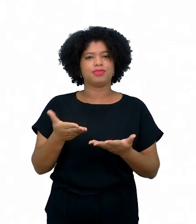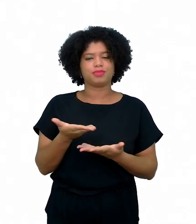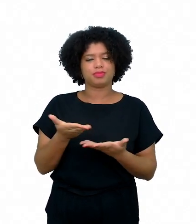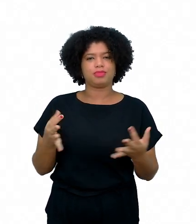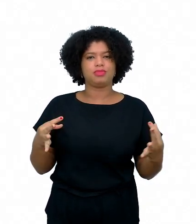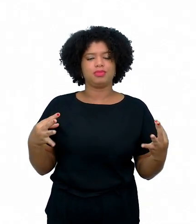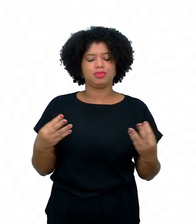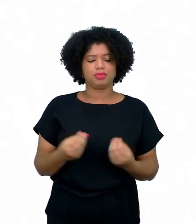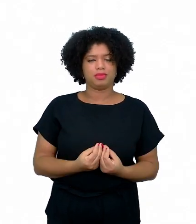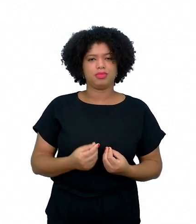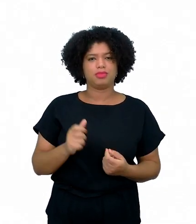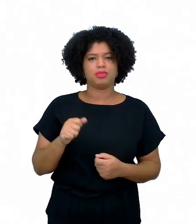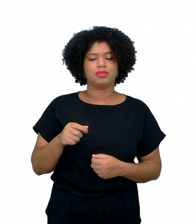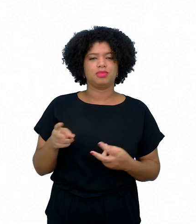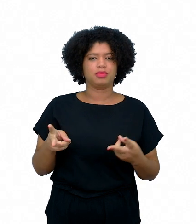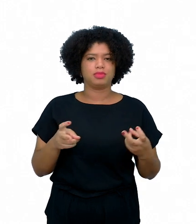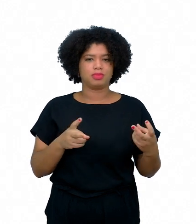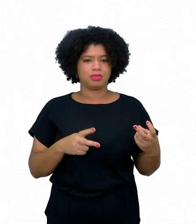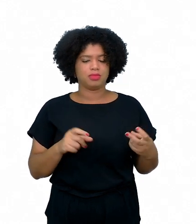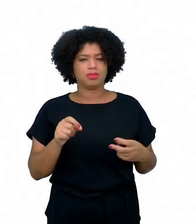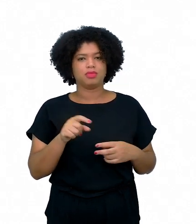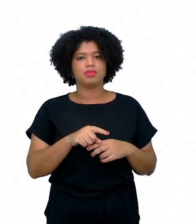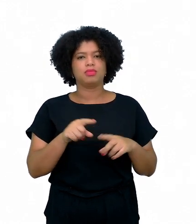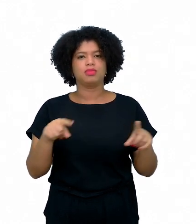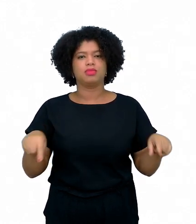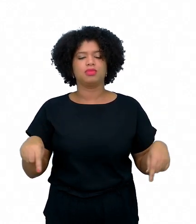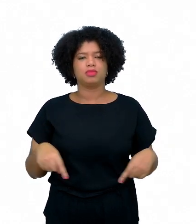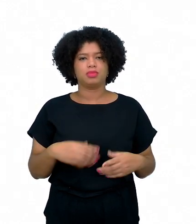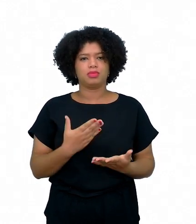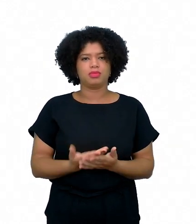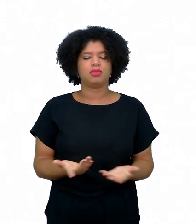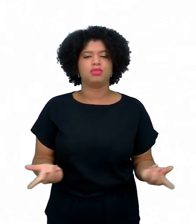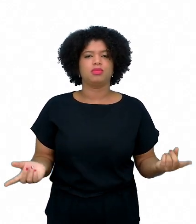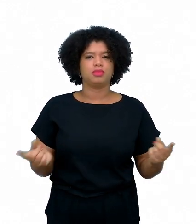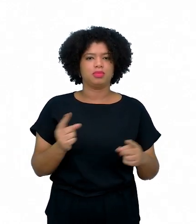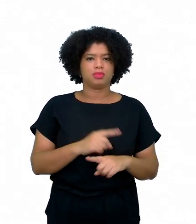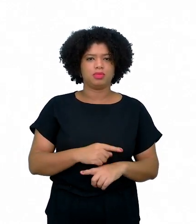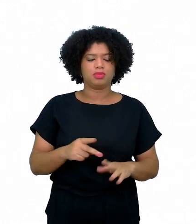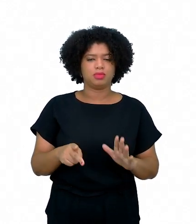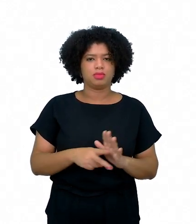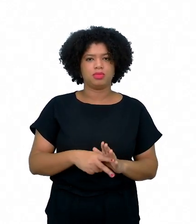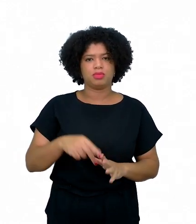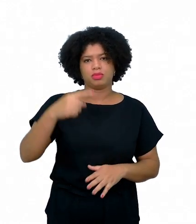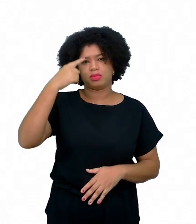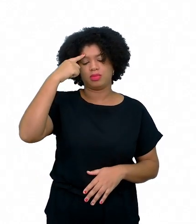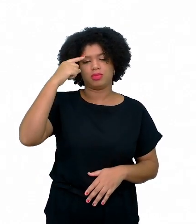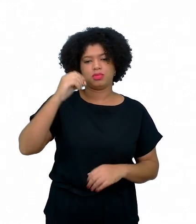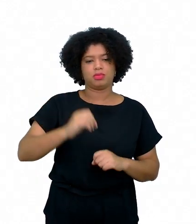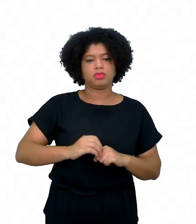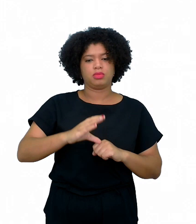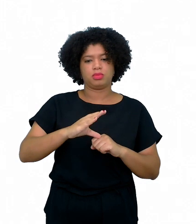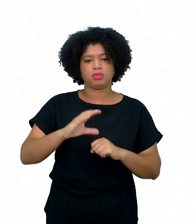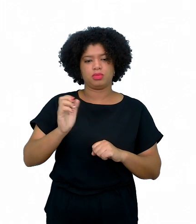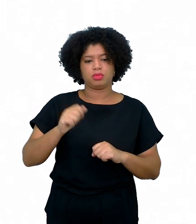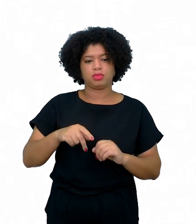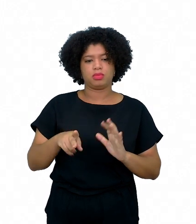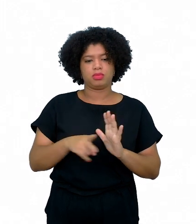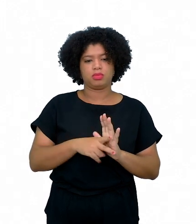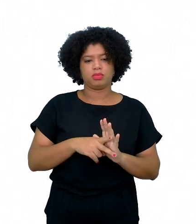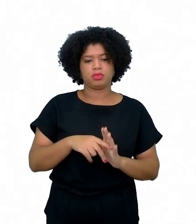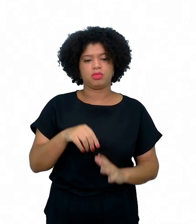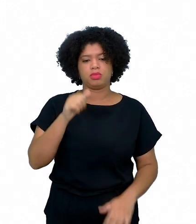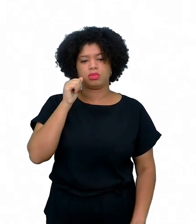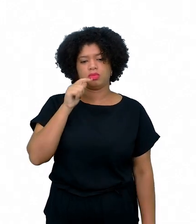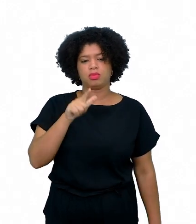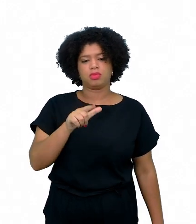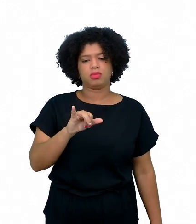para olhar para essa sala de aula invertida. Na concepção aqui a gente traz a Lilian Bacia, a